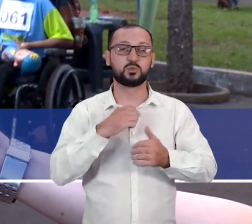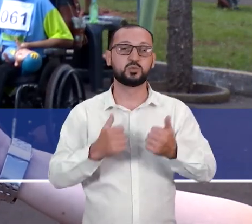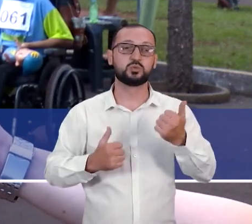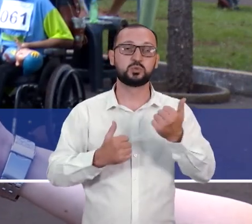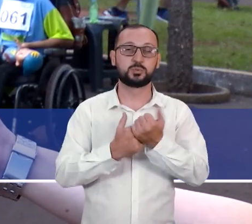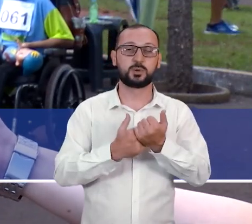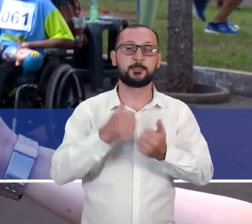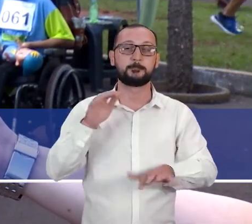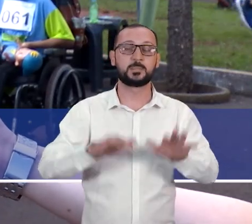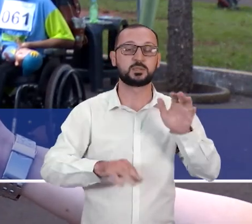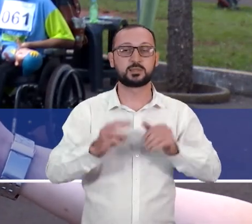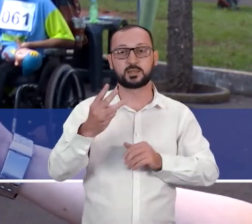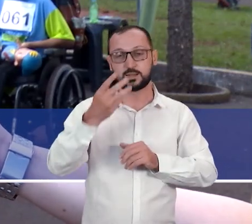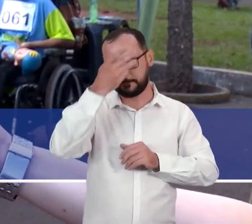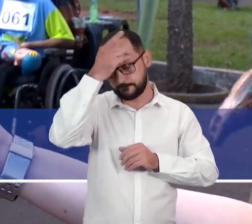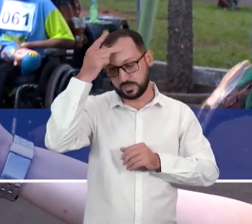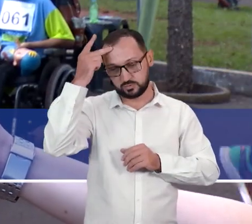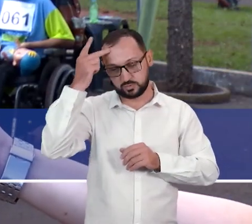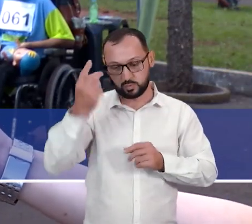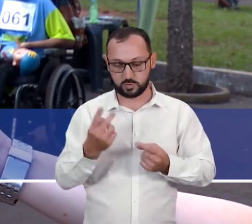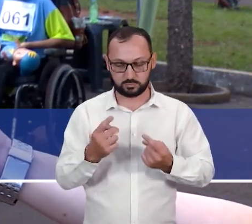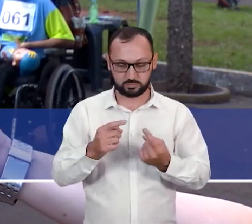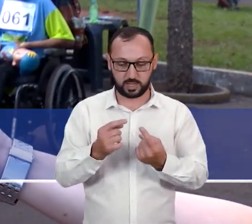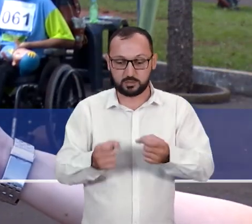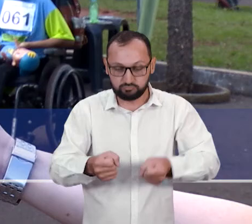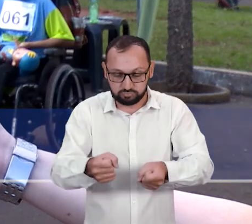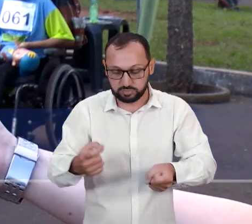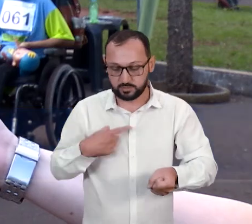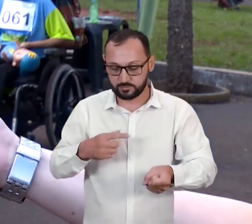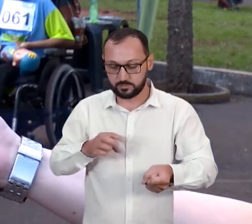A gente deixa um suporte de pelo menos 3 pessoas por